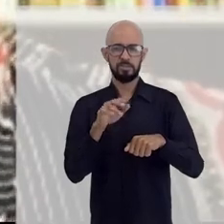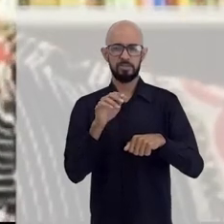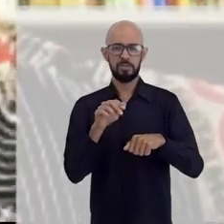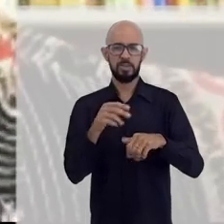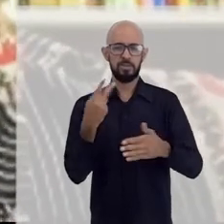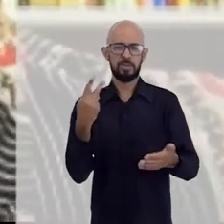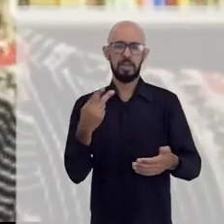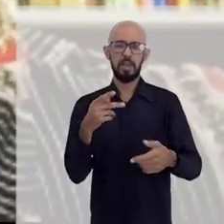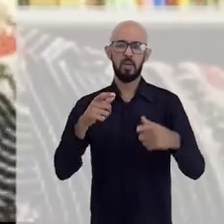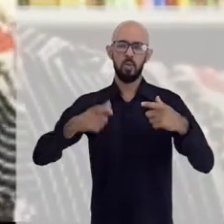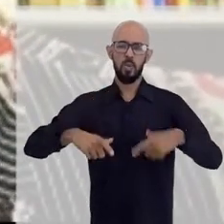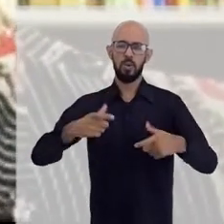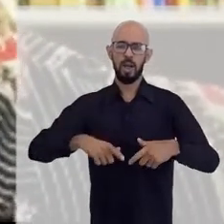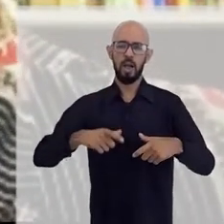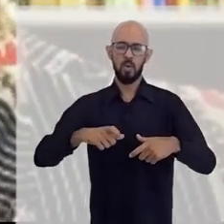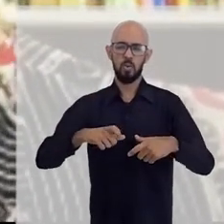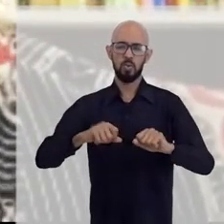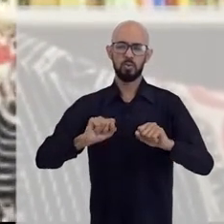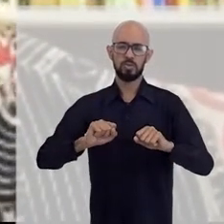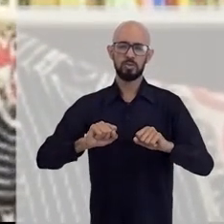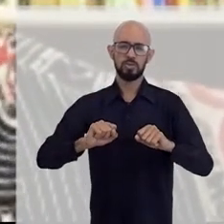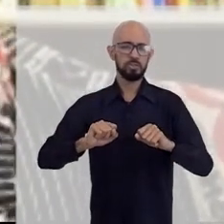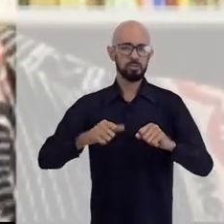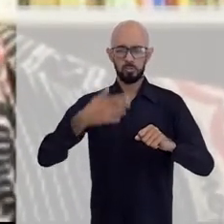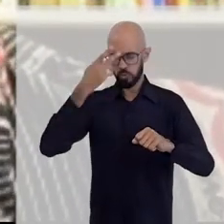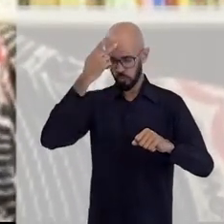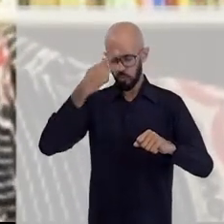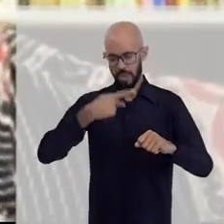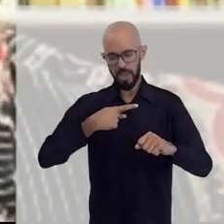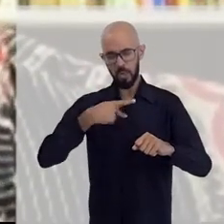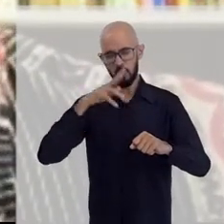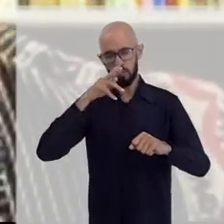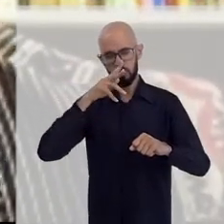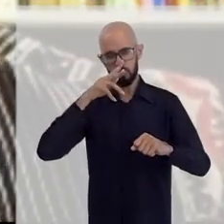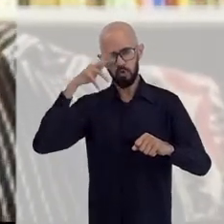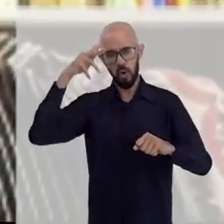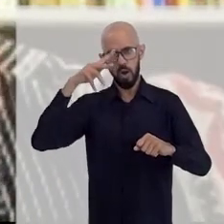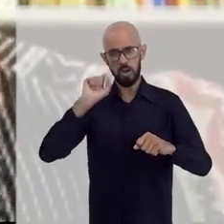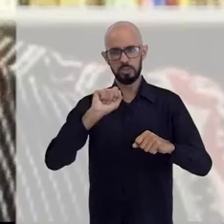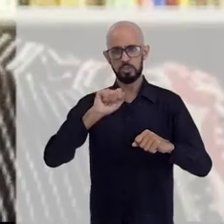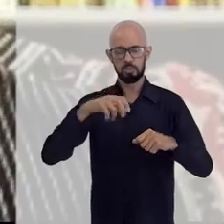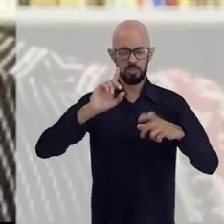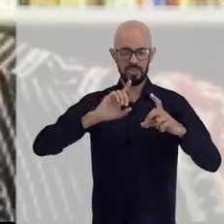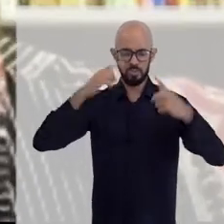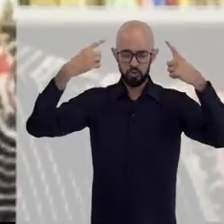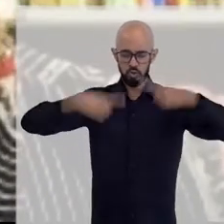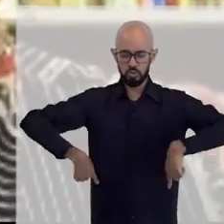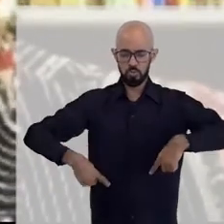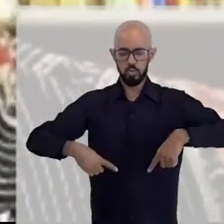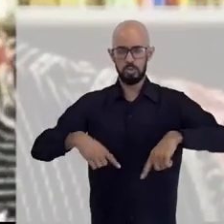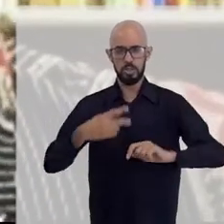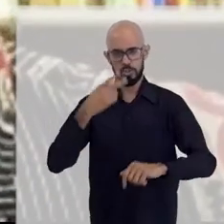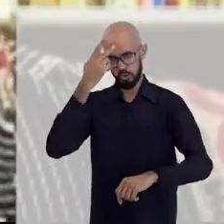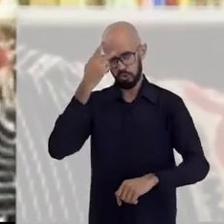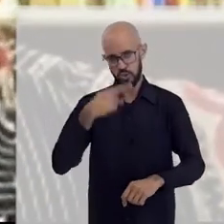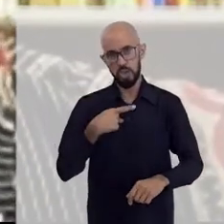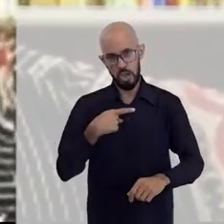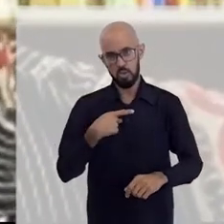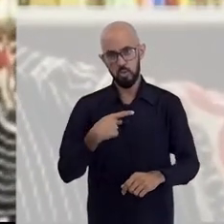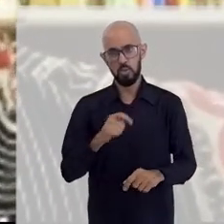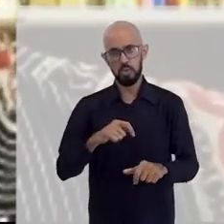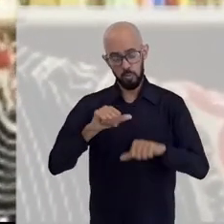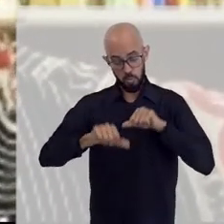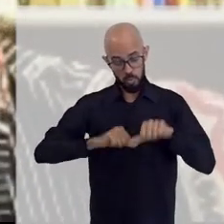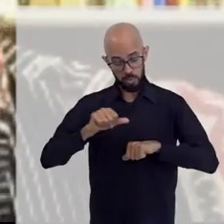disso. É um ambiente muito de egocentrismo muito grande, de disputas de egos e tal. Então,